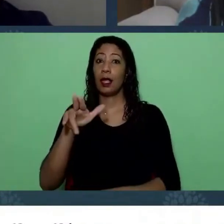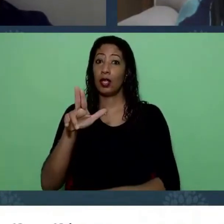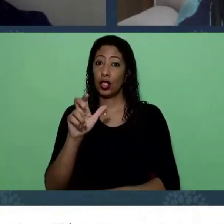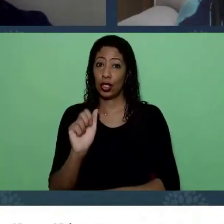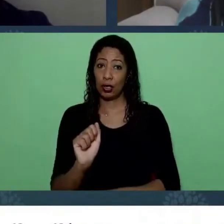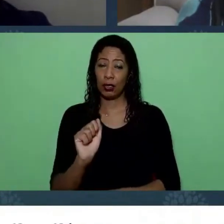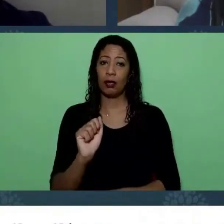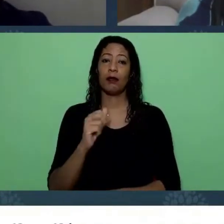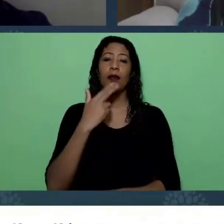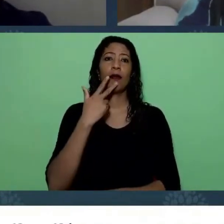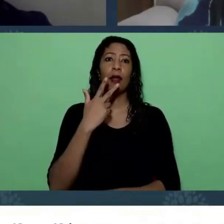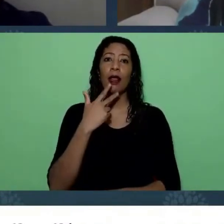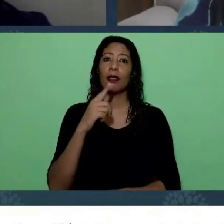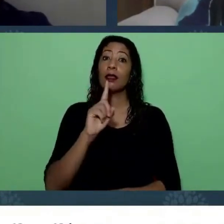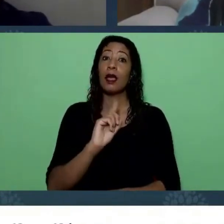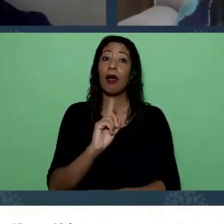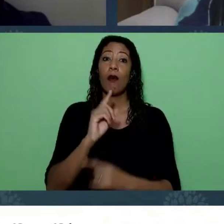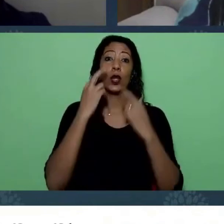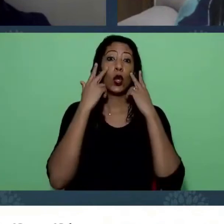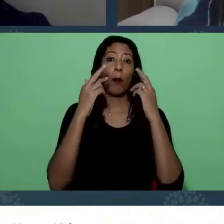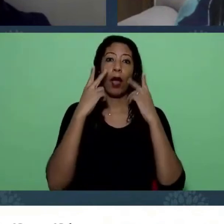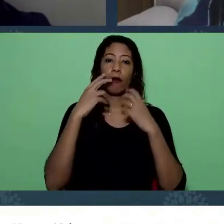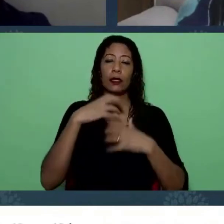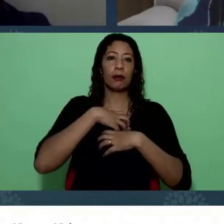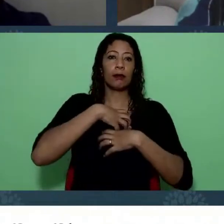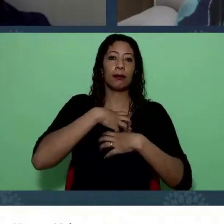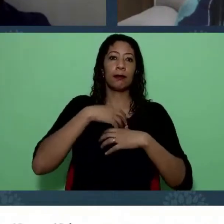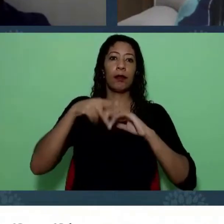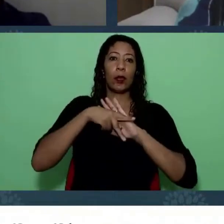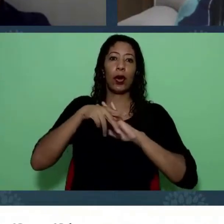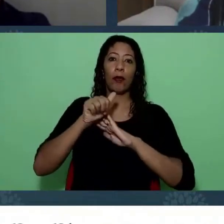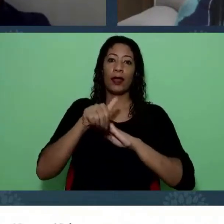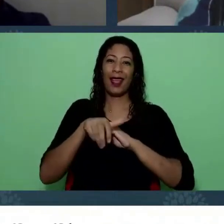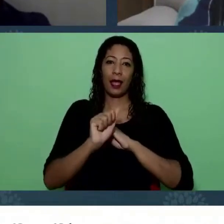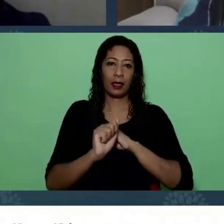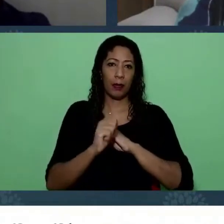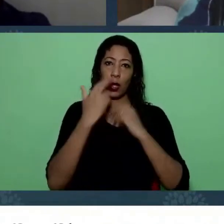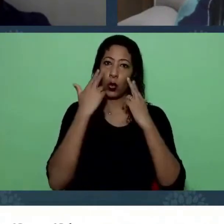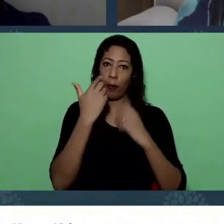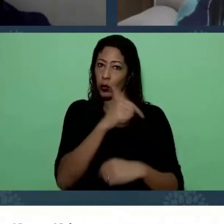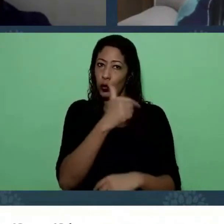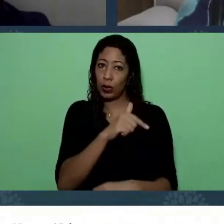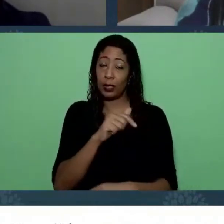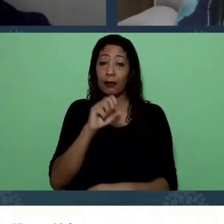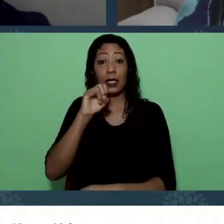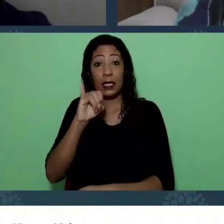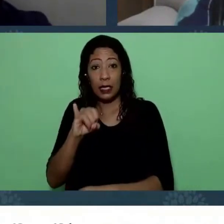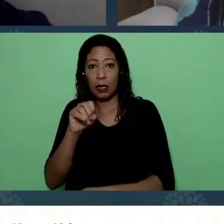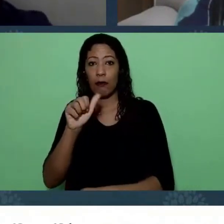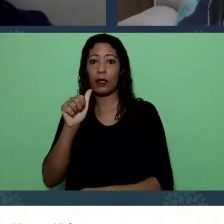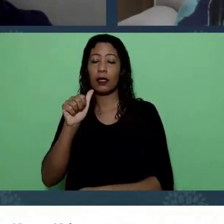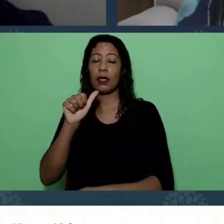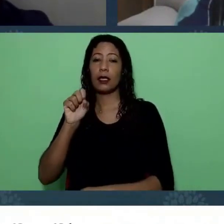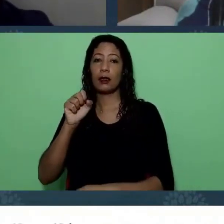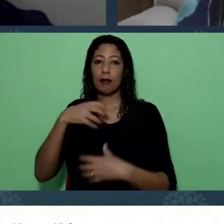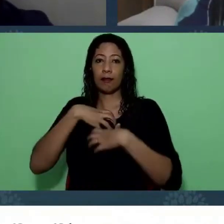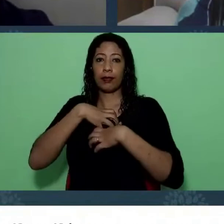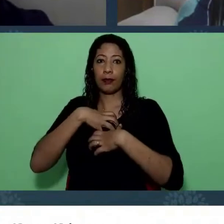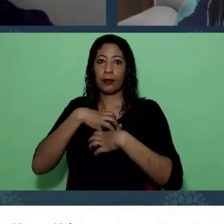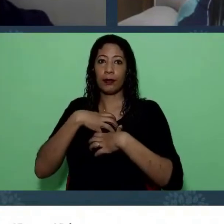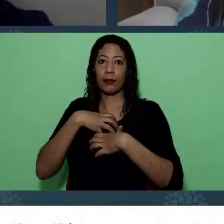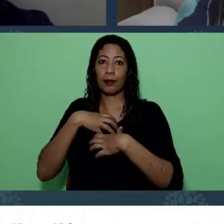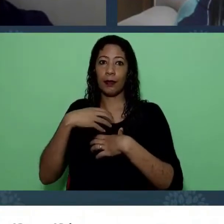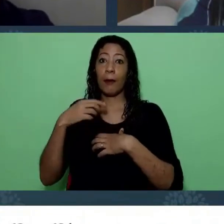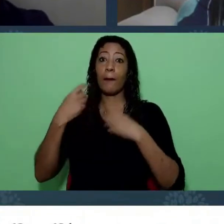normal sentir sintomas da asma. Então, se você está tendo sintomas, você precisa conversar com o seu médico,